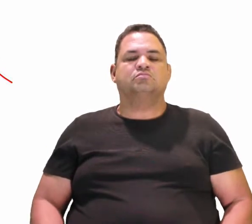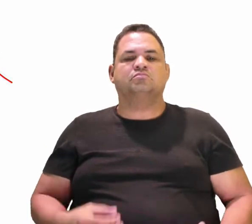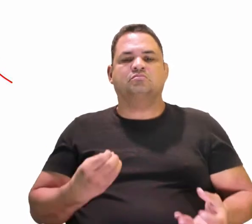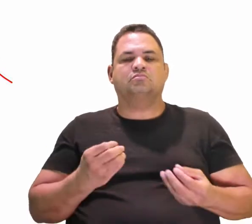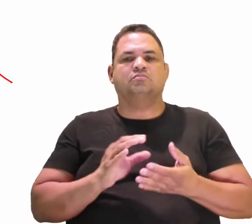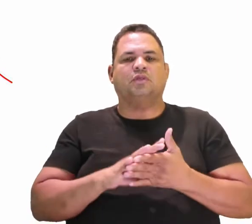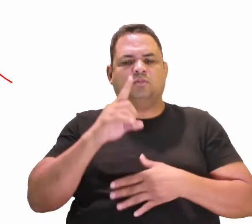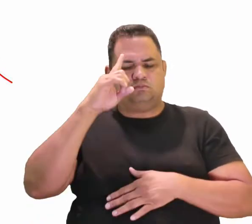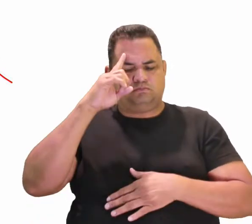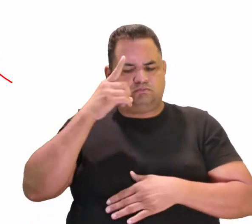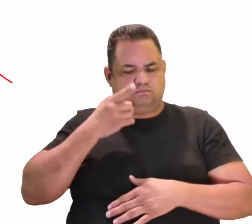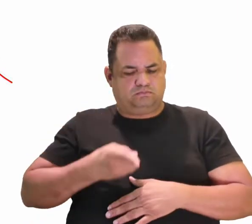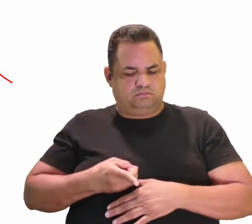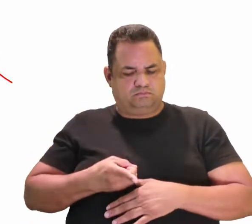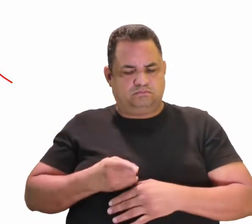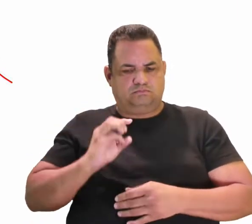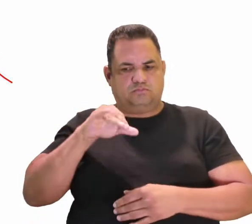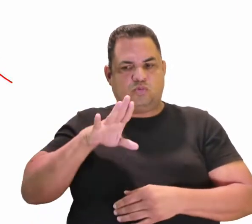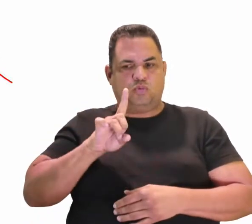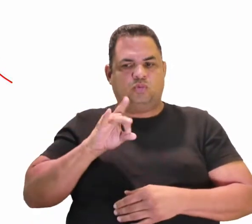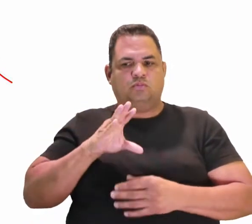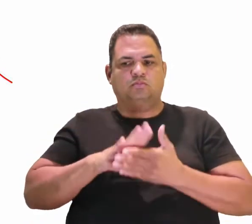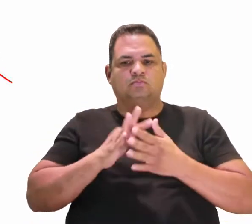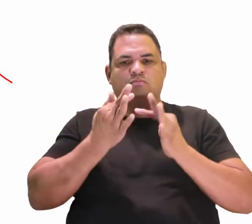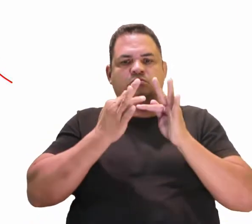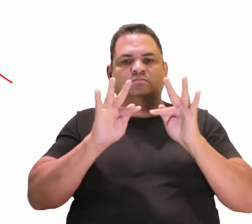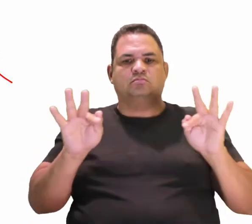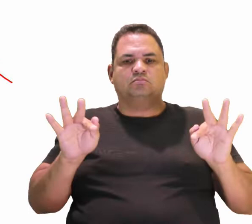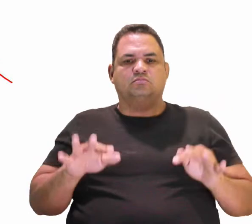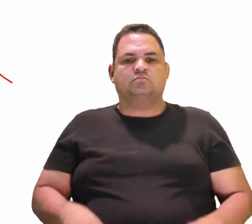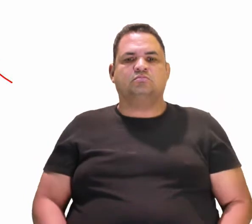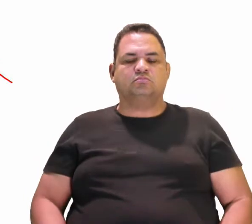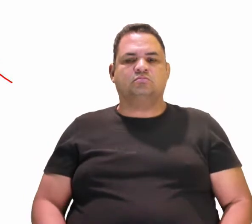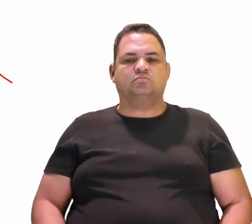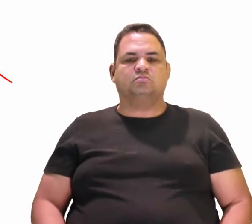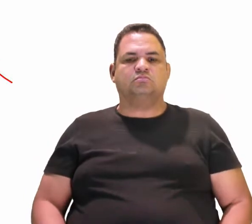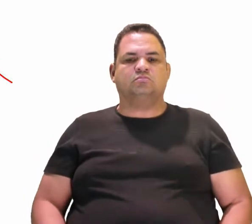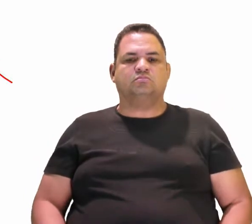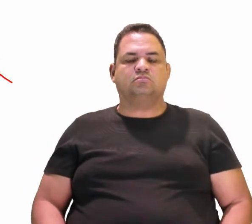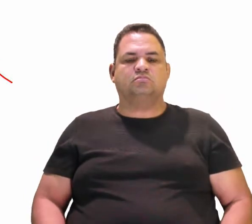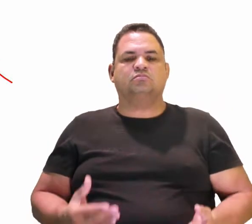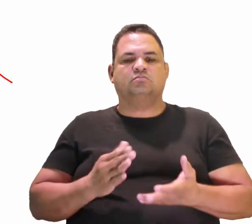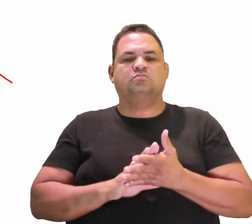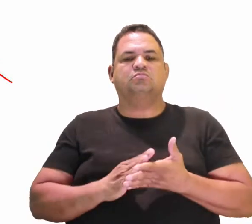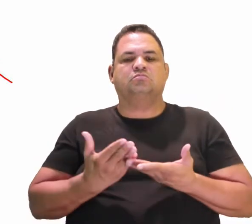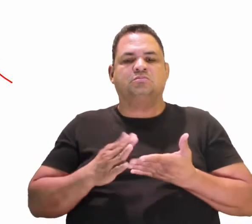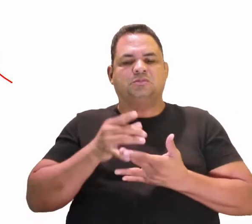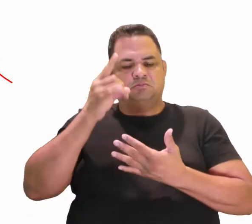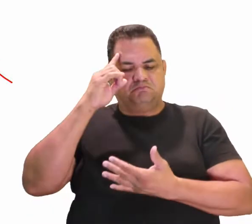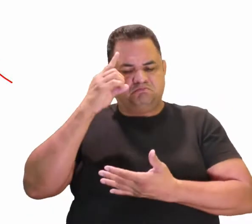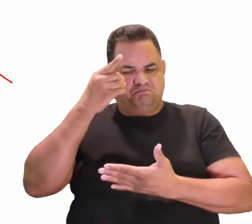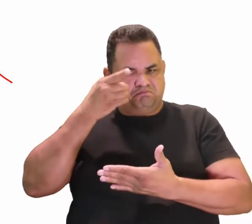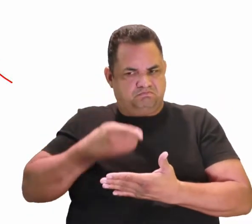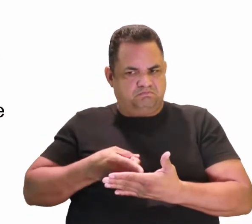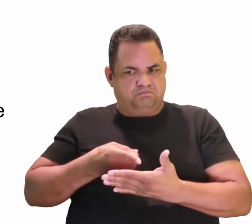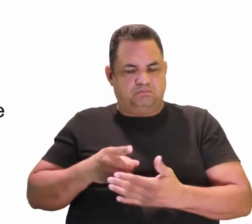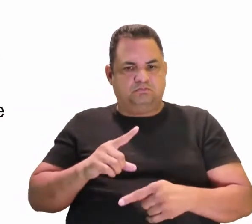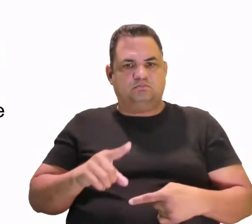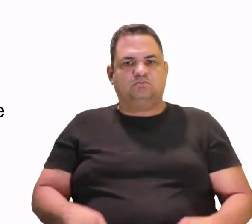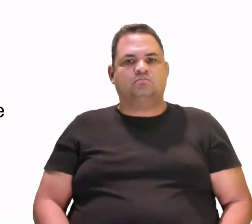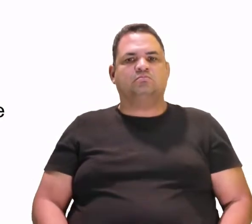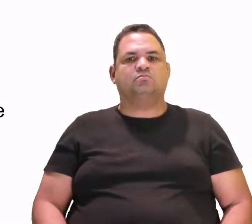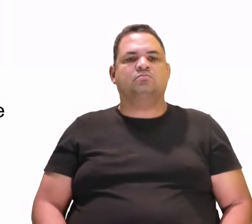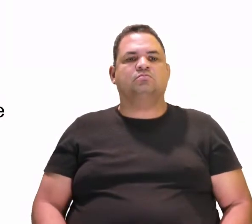modo imperativo. Então, todas essas frases que eu acabei de ler, elas estão no modo imperativo. A gente já vai entender mais pra